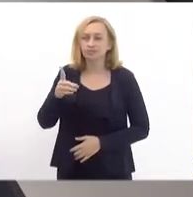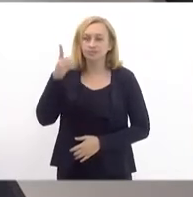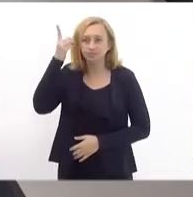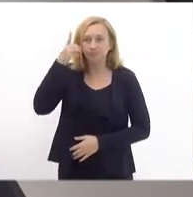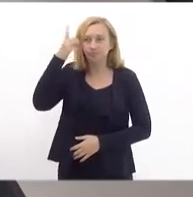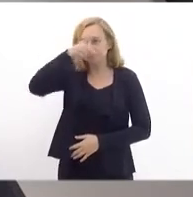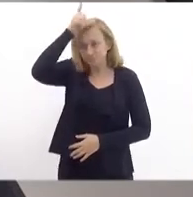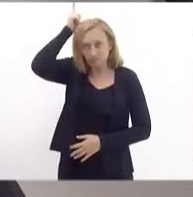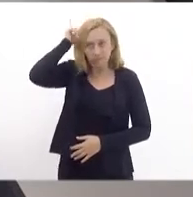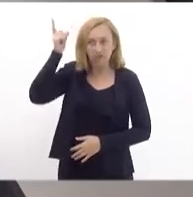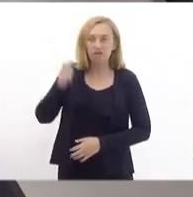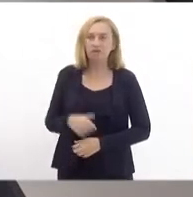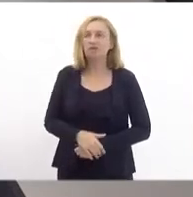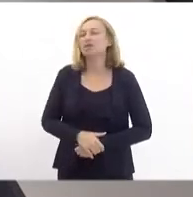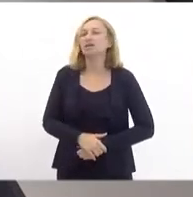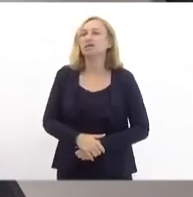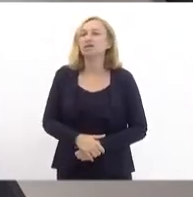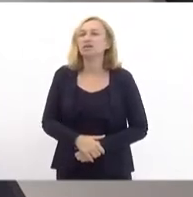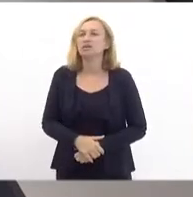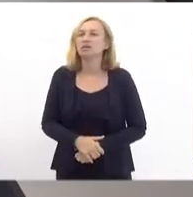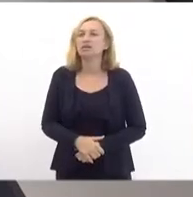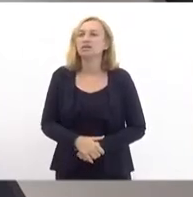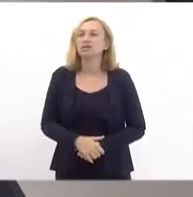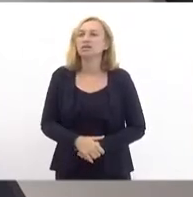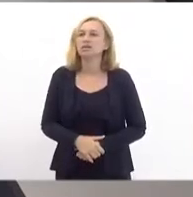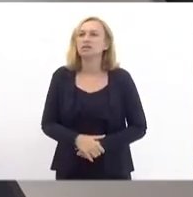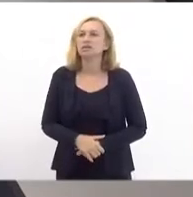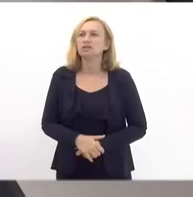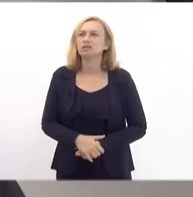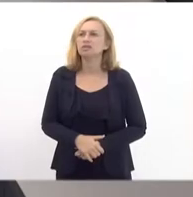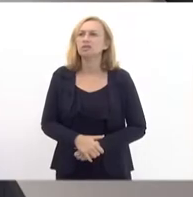Paulo. Sim, agora me dá a palavra, por favor.